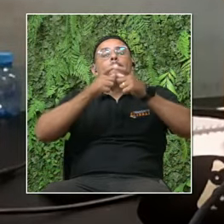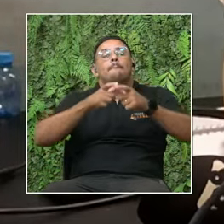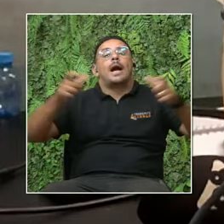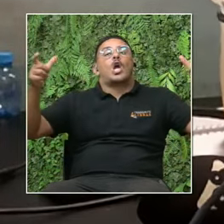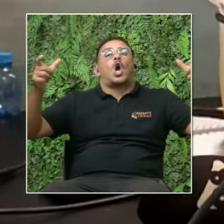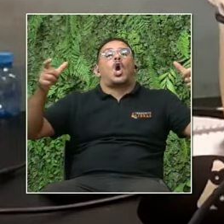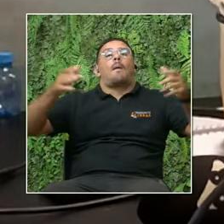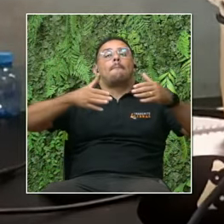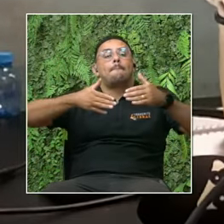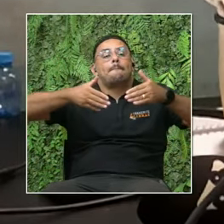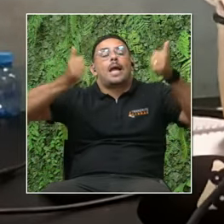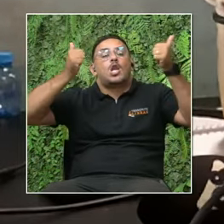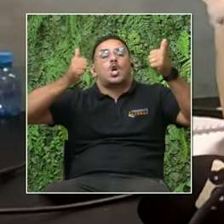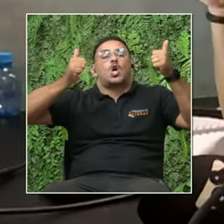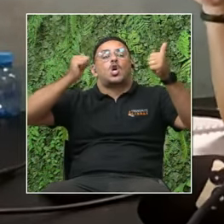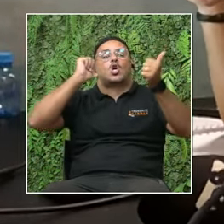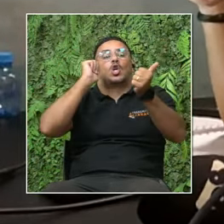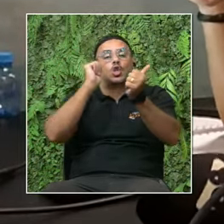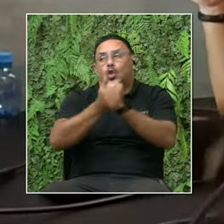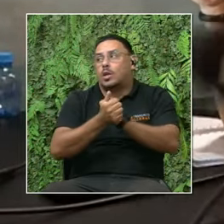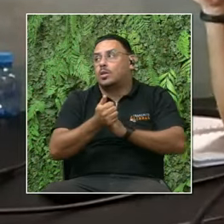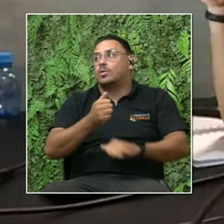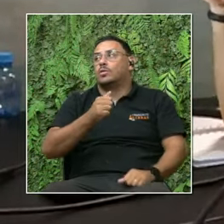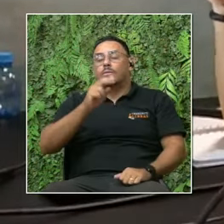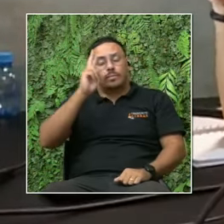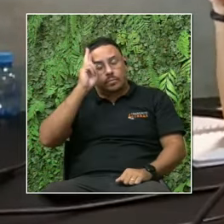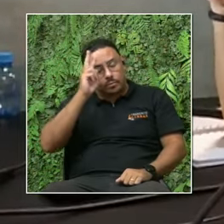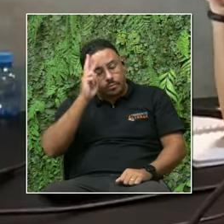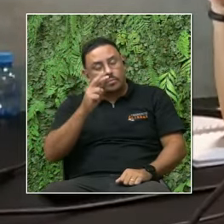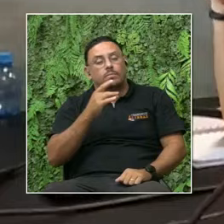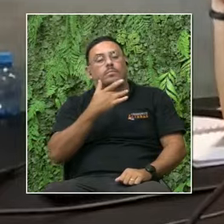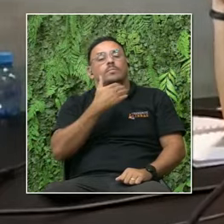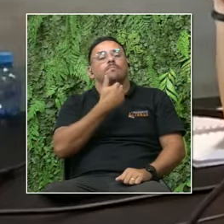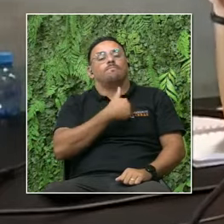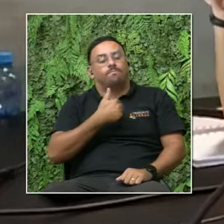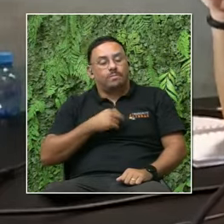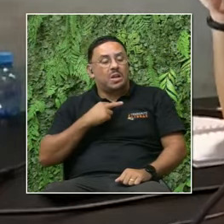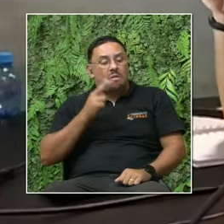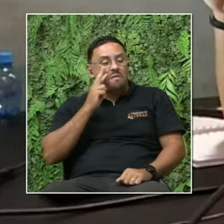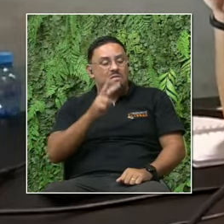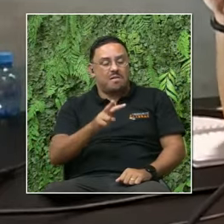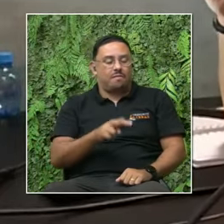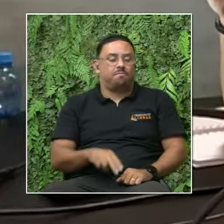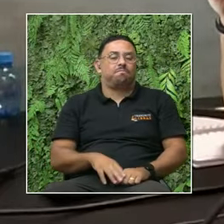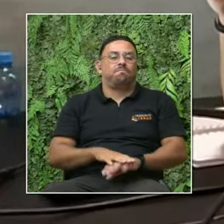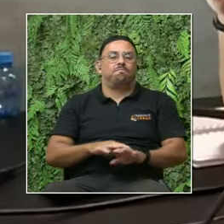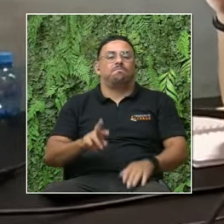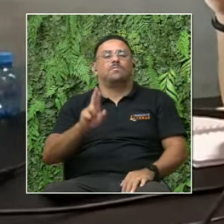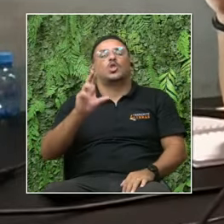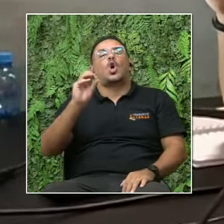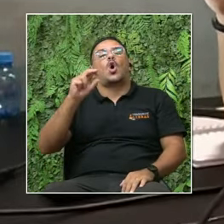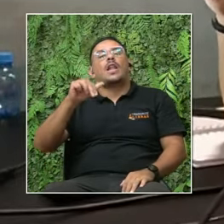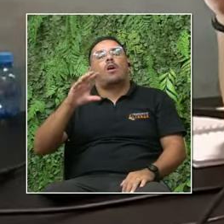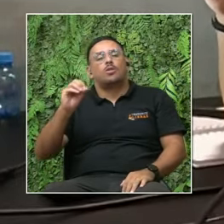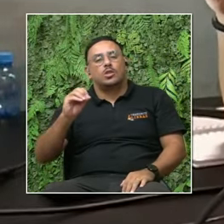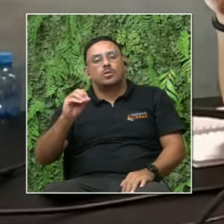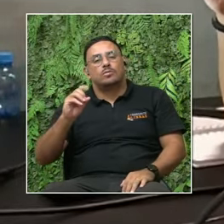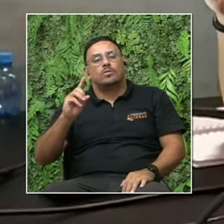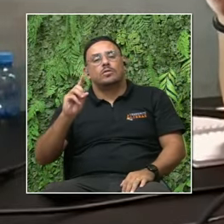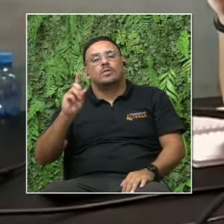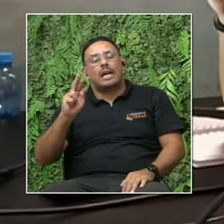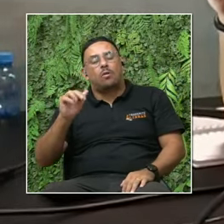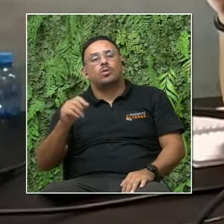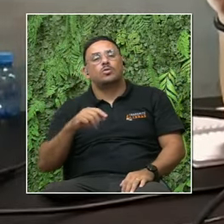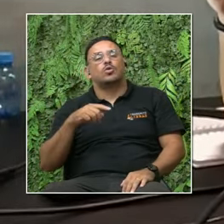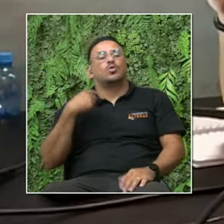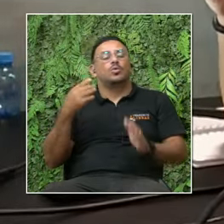o da história do Atlético que eu vi jogar Ronaldinho Gaúcho a eu eu mas toda vez que eu vejo o lance do